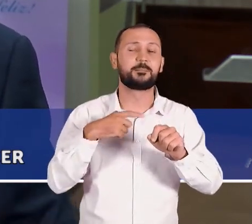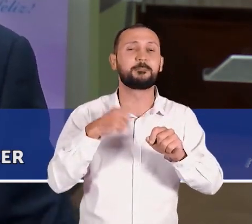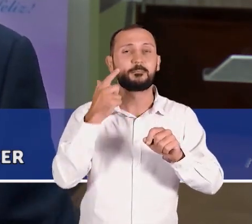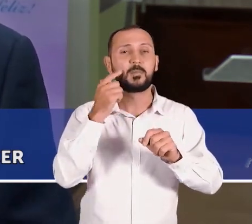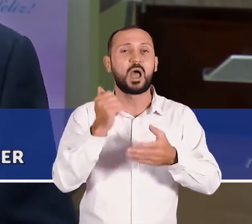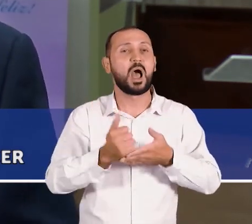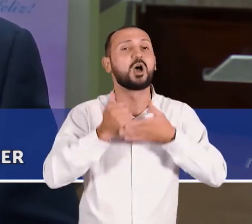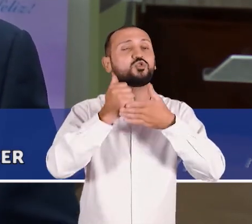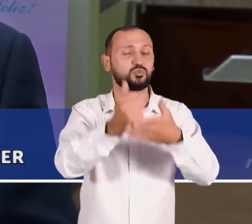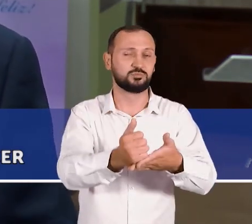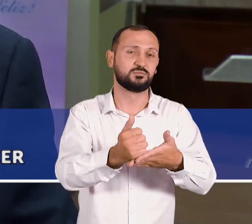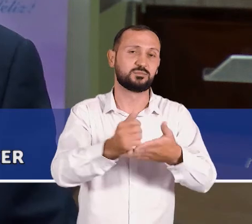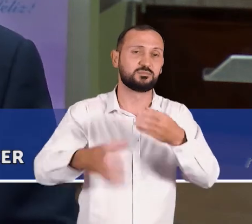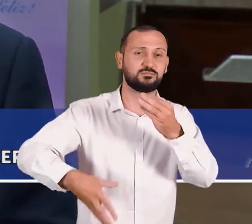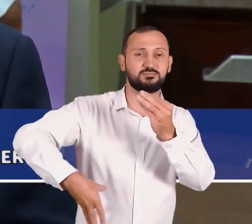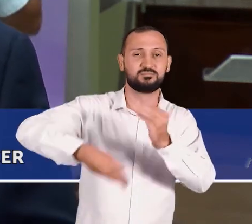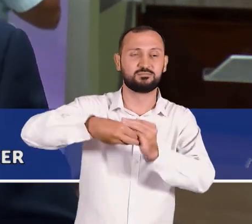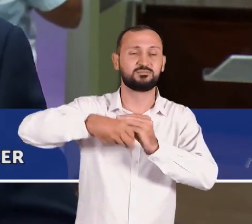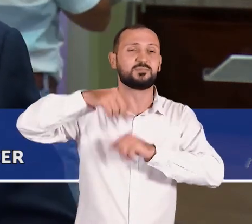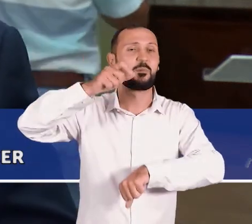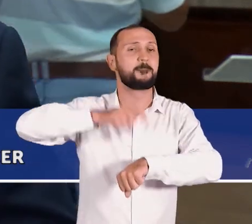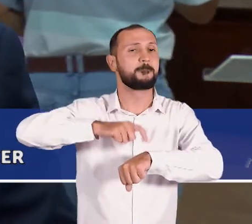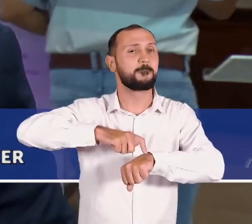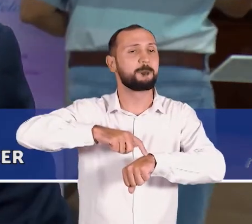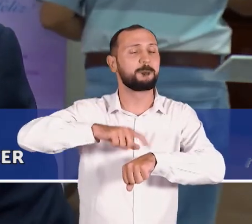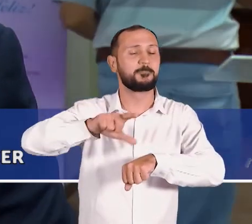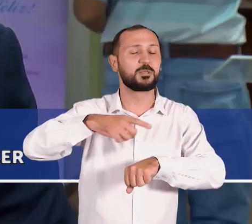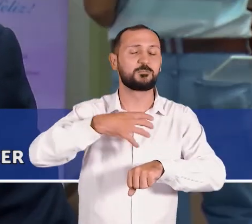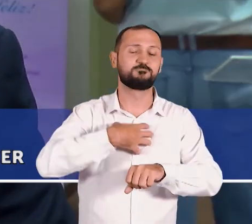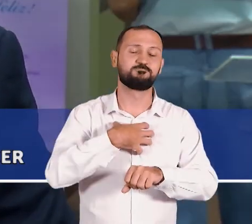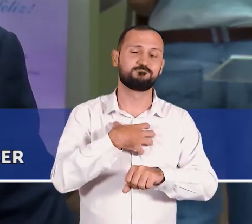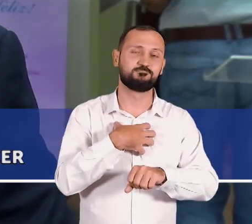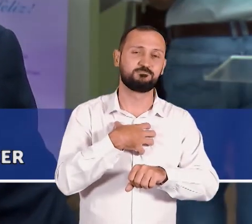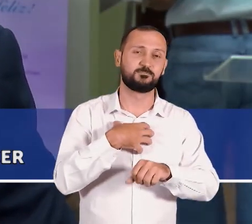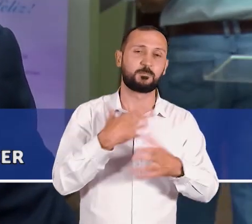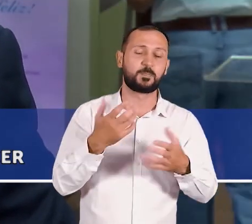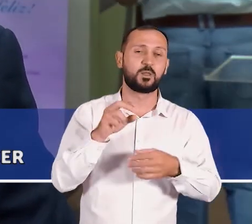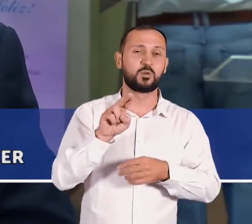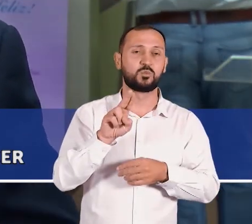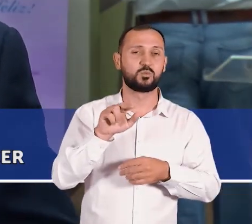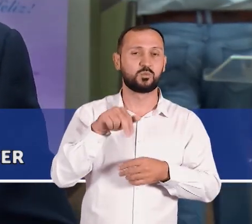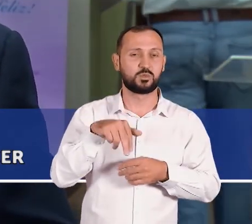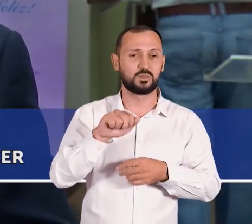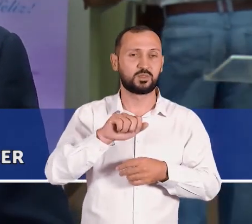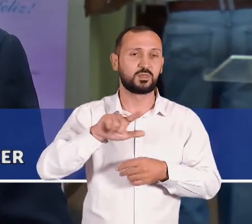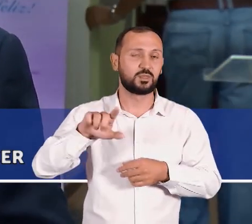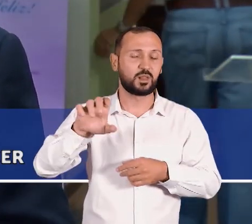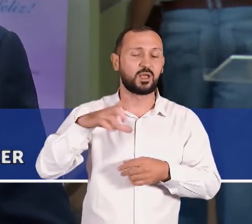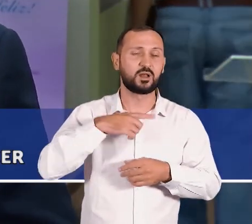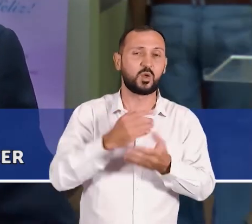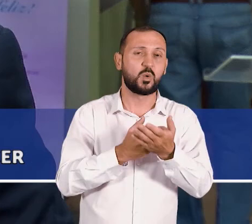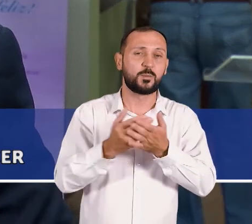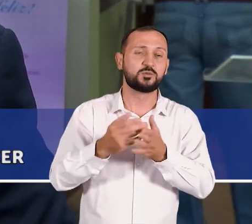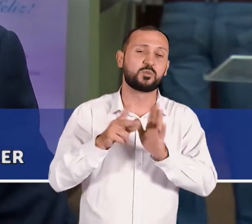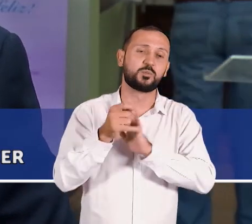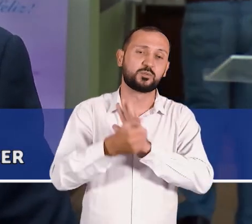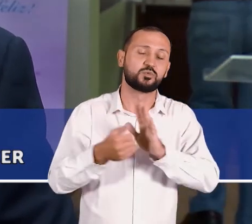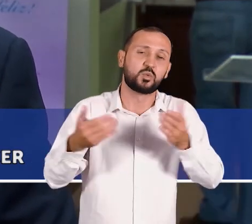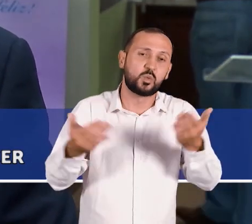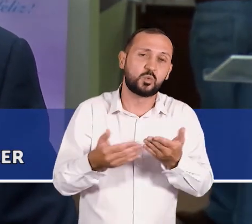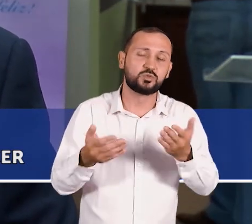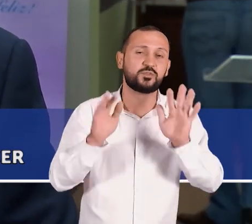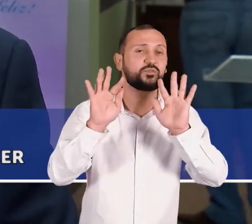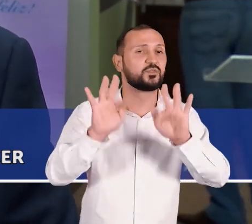preciso, é necessário para recompor, né, esse momento que passa de sensibilidade da mulher. A UNALE então encampa esse projeto e